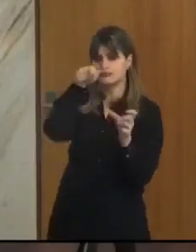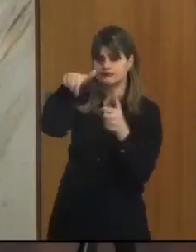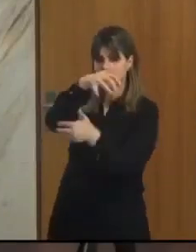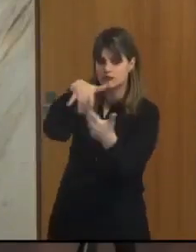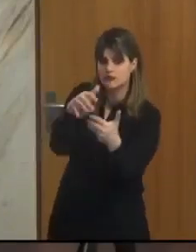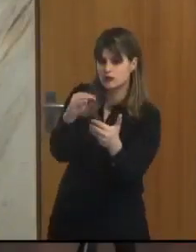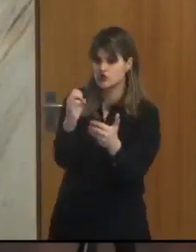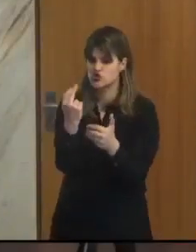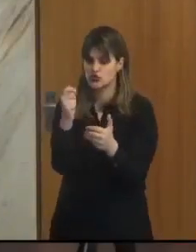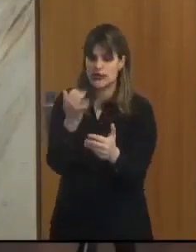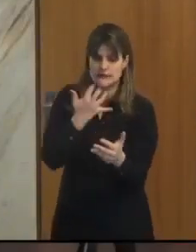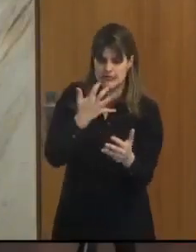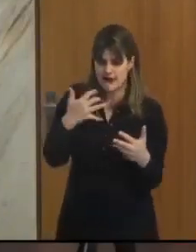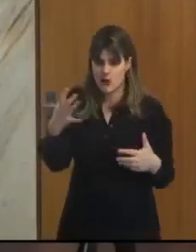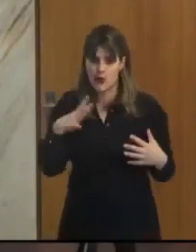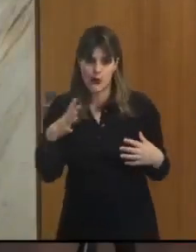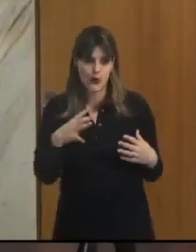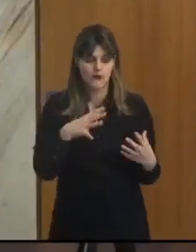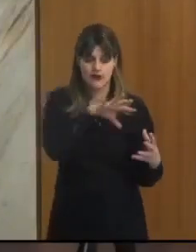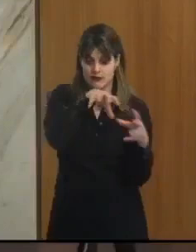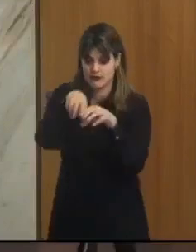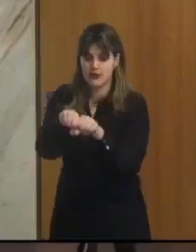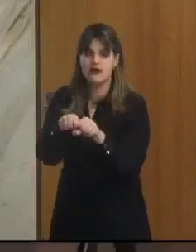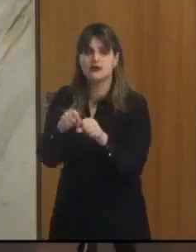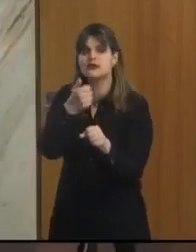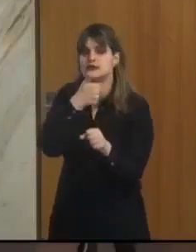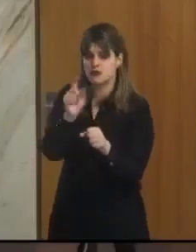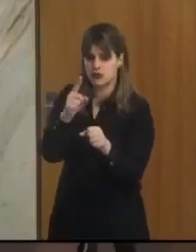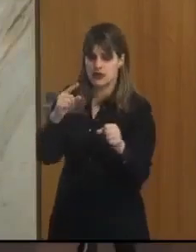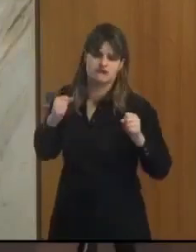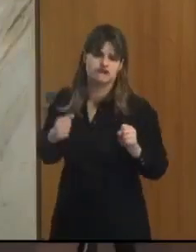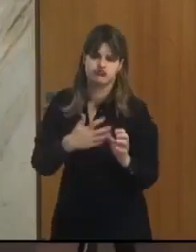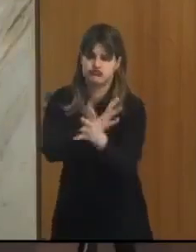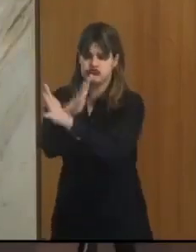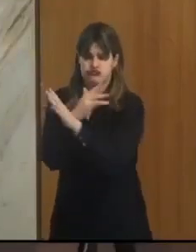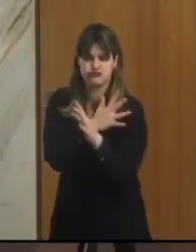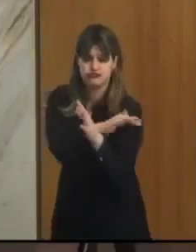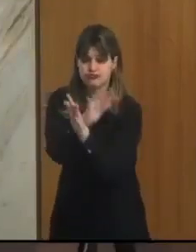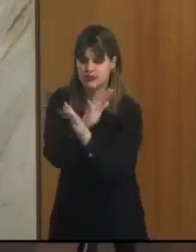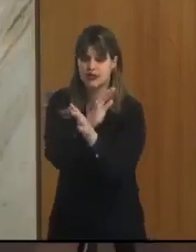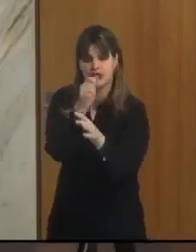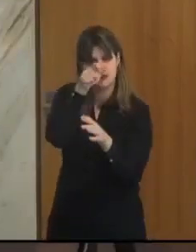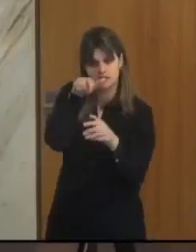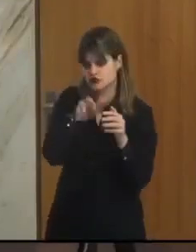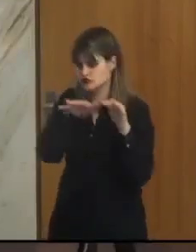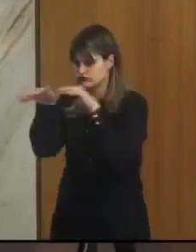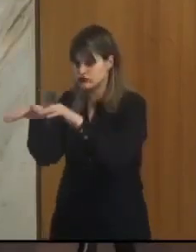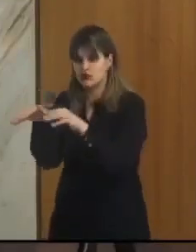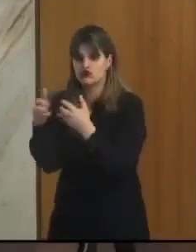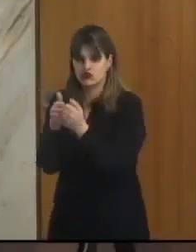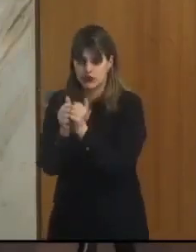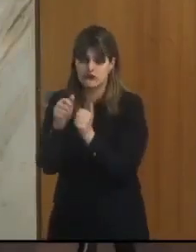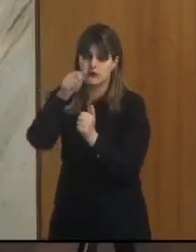de ataque, incendeia a vila e refugia-se. Os mais importantes terão vindo para Coimbra,